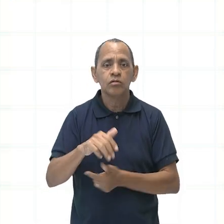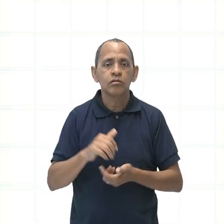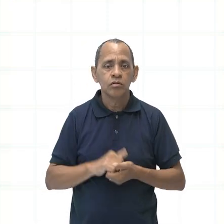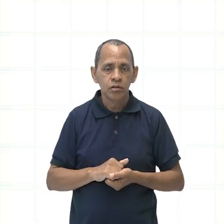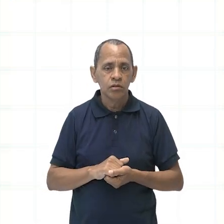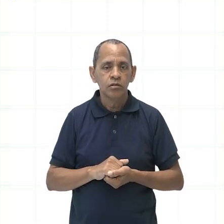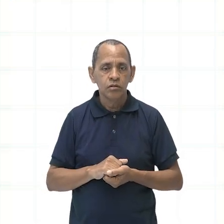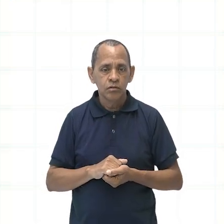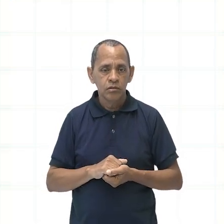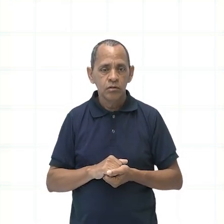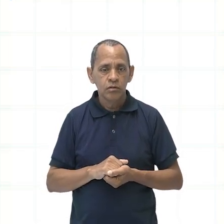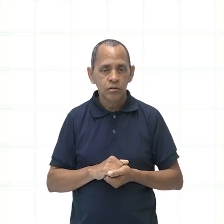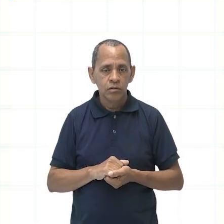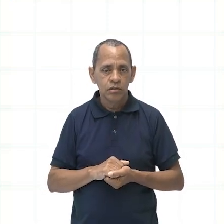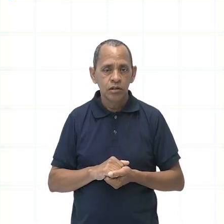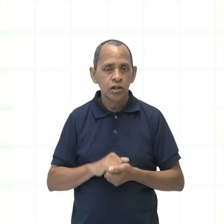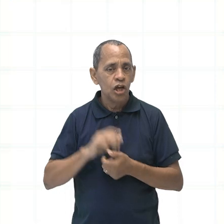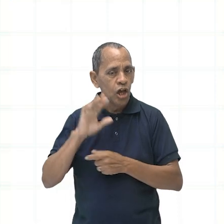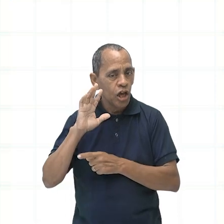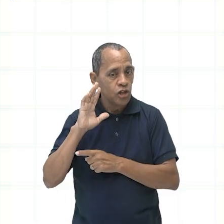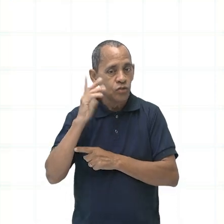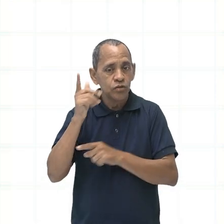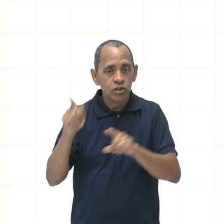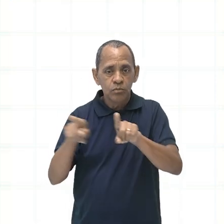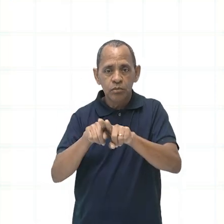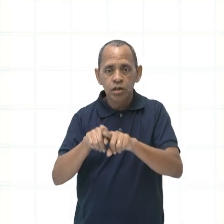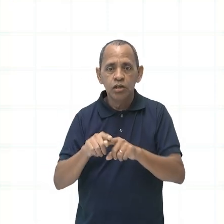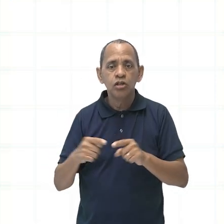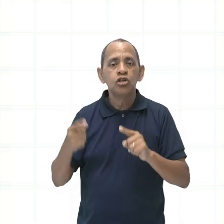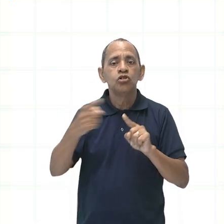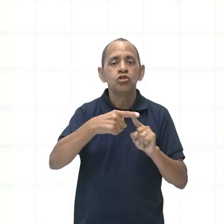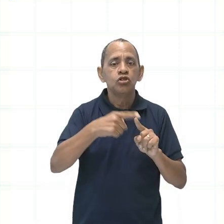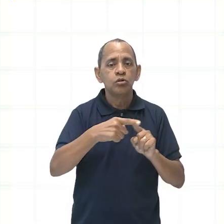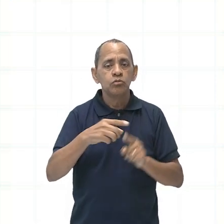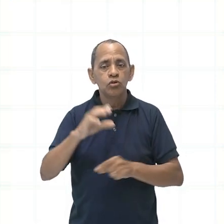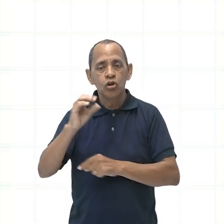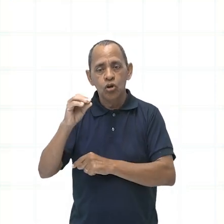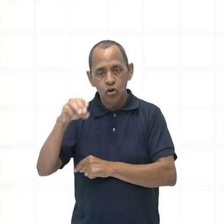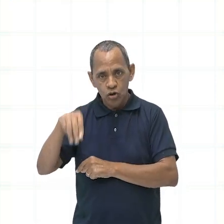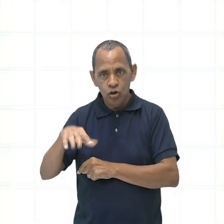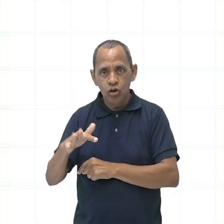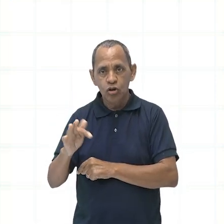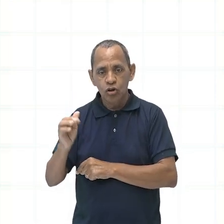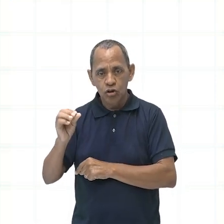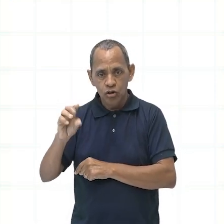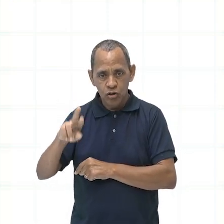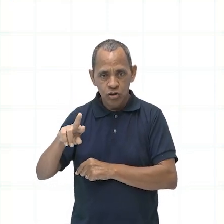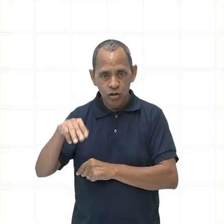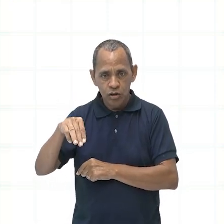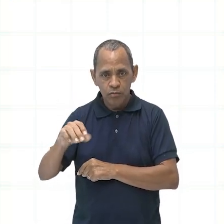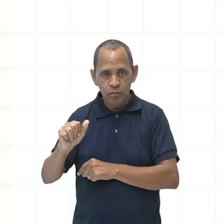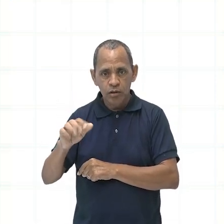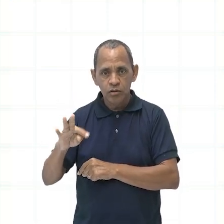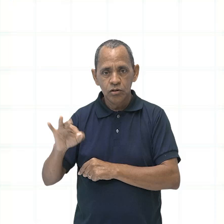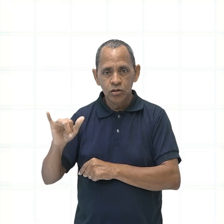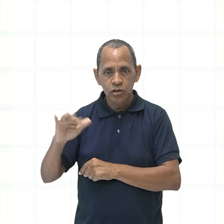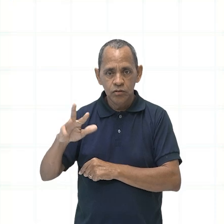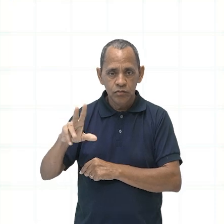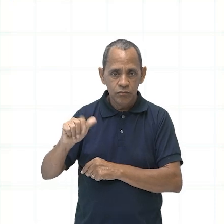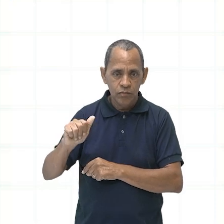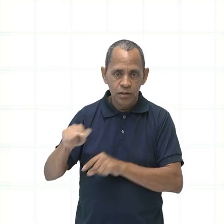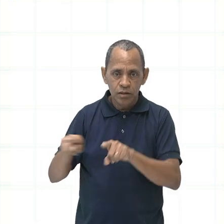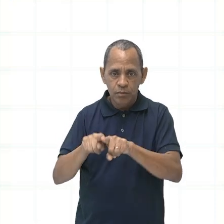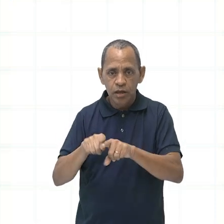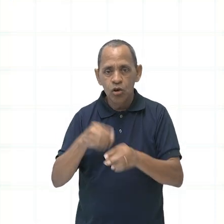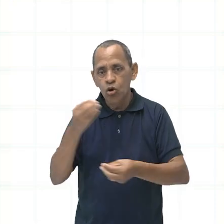pela associação. Então, a minha oração subordinada é do tipo conformativo, ok? E aí, quais são os